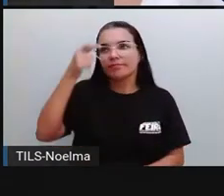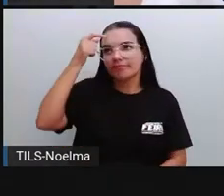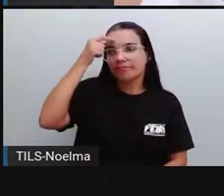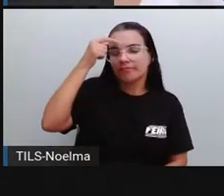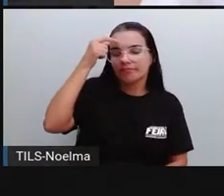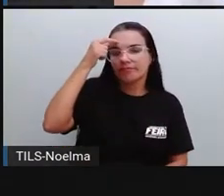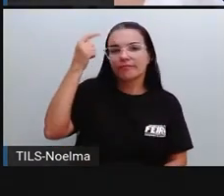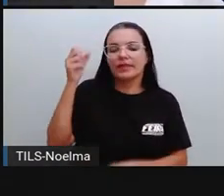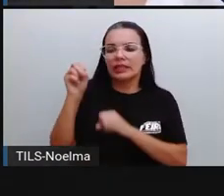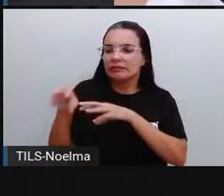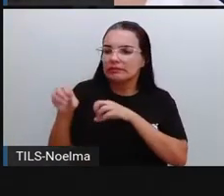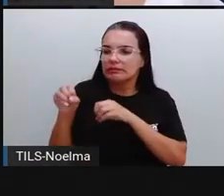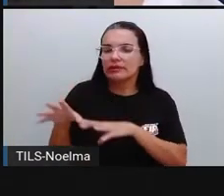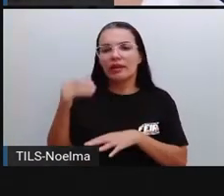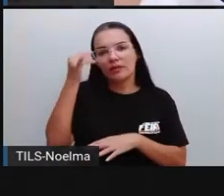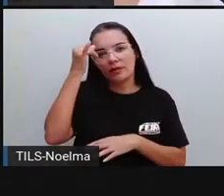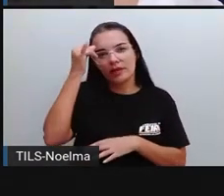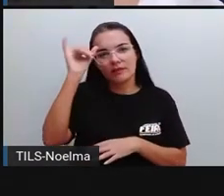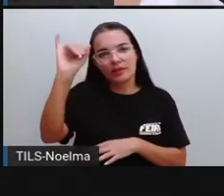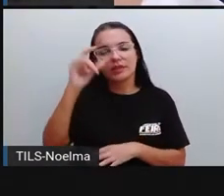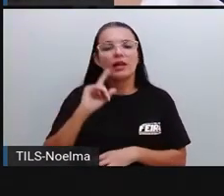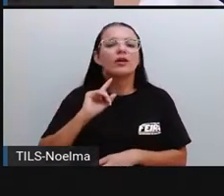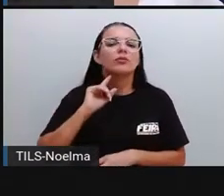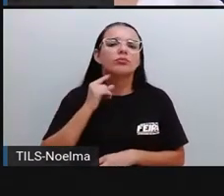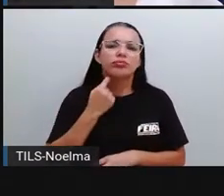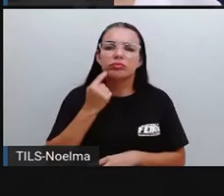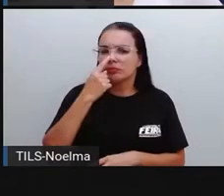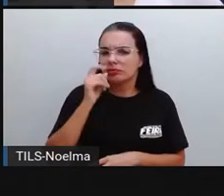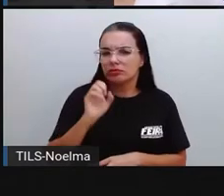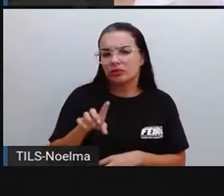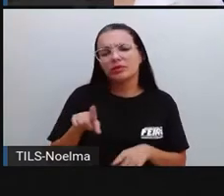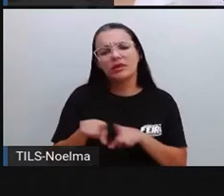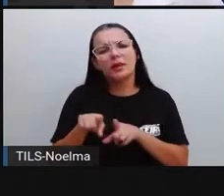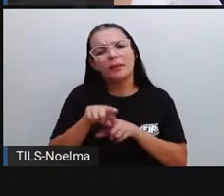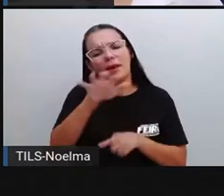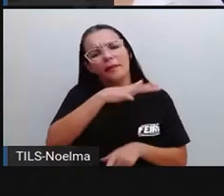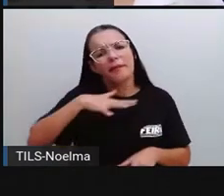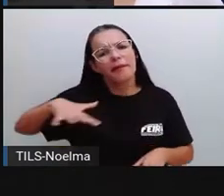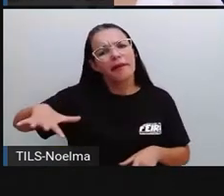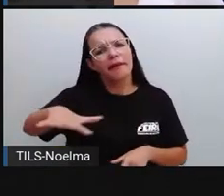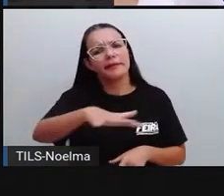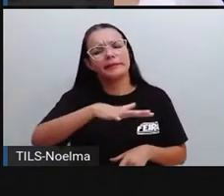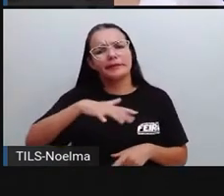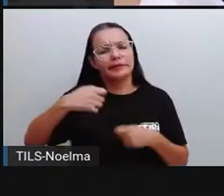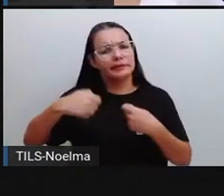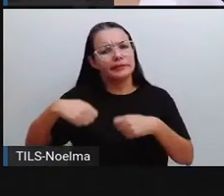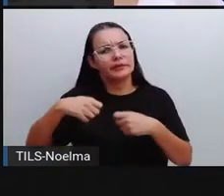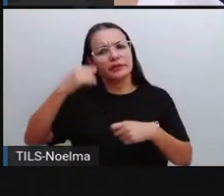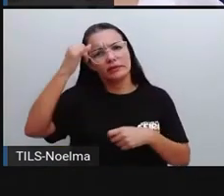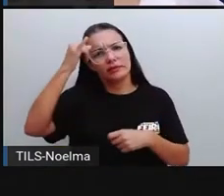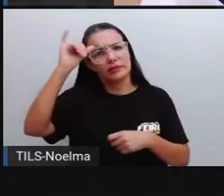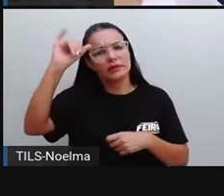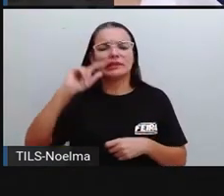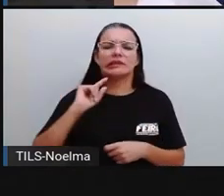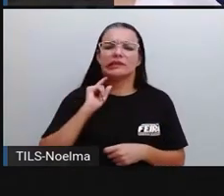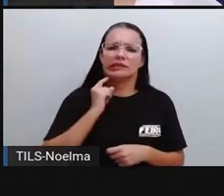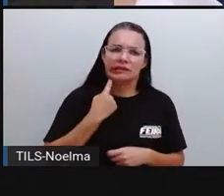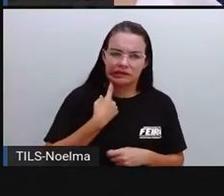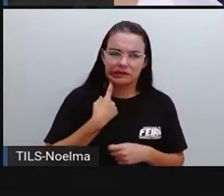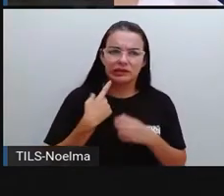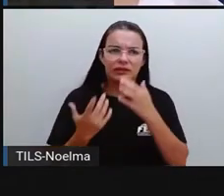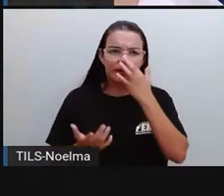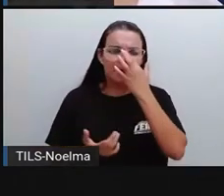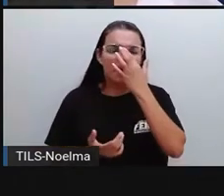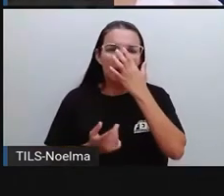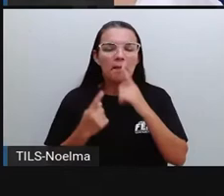Conscientizando aí as pessoas. Além disso, tem também a questão do meio ambiente, que nós já vimos, né, que